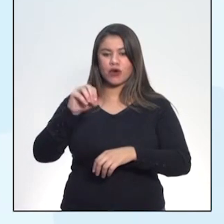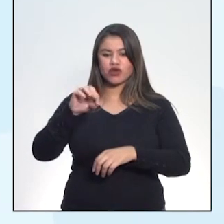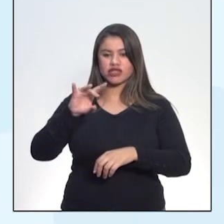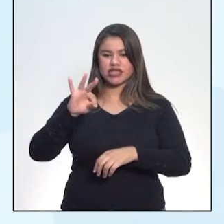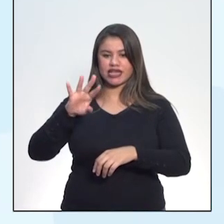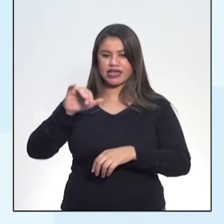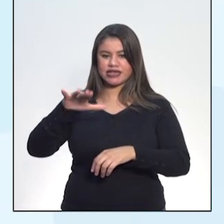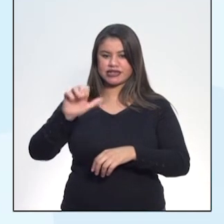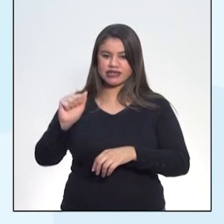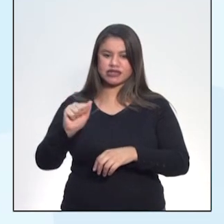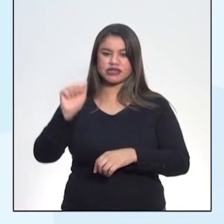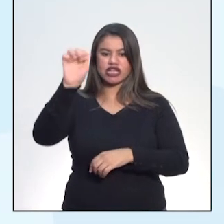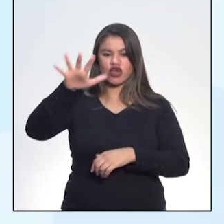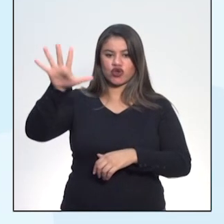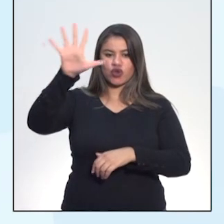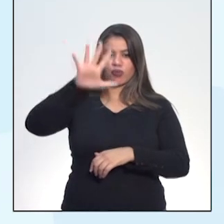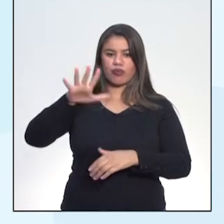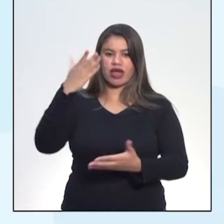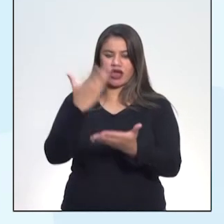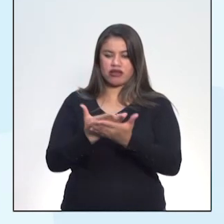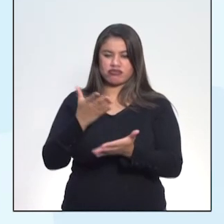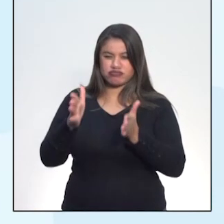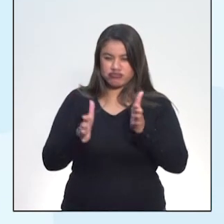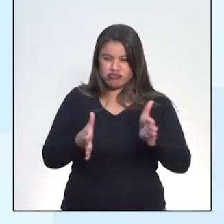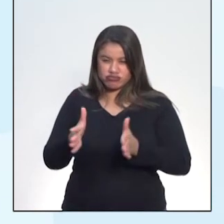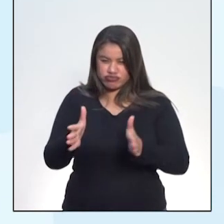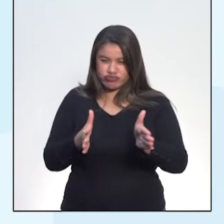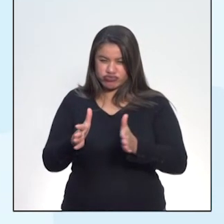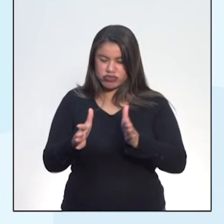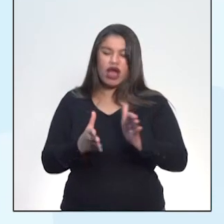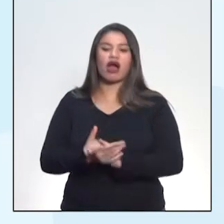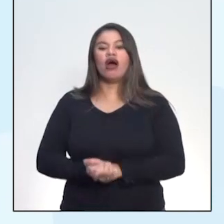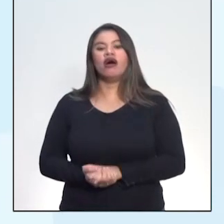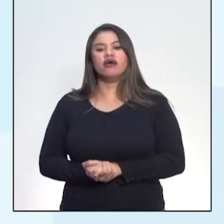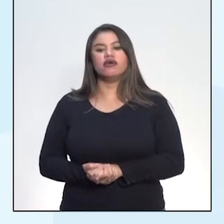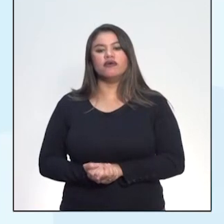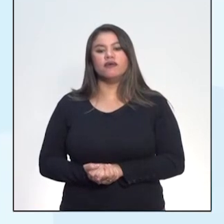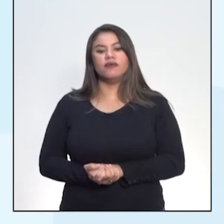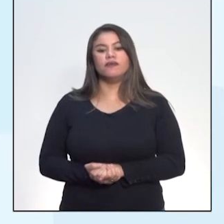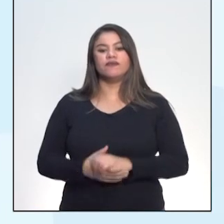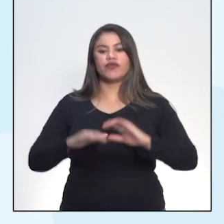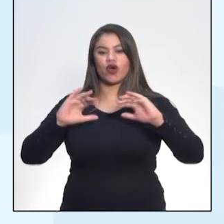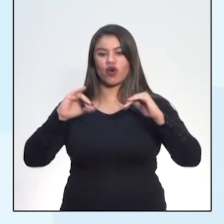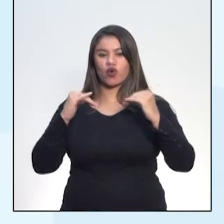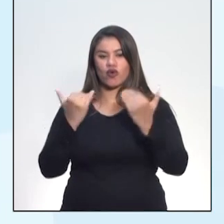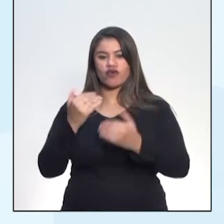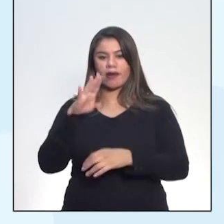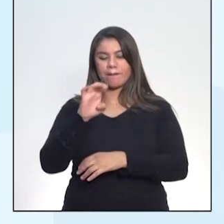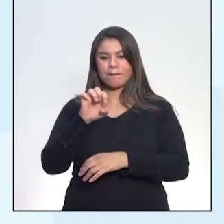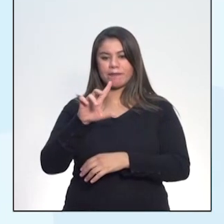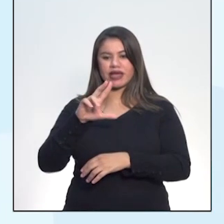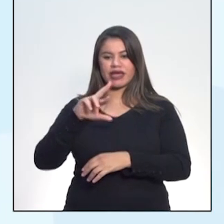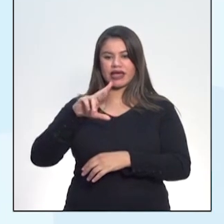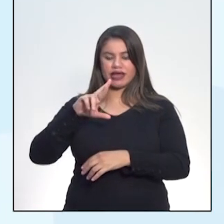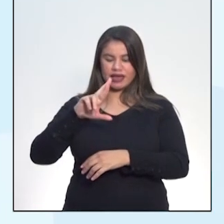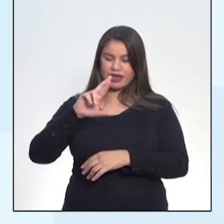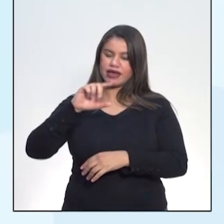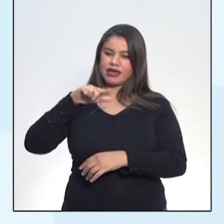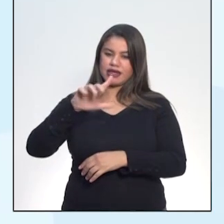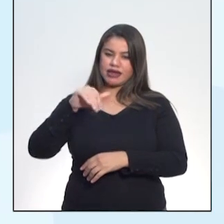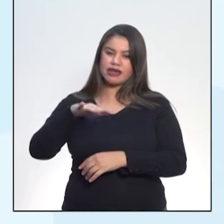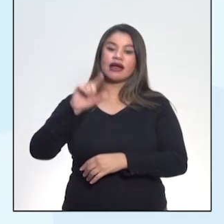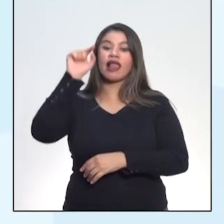europeias estudadas nesse período histórico. Então, a Conferência de Berlim, ou seja, ocorrida lá